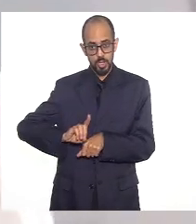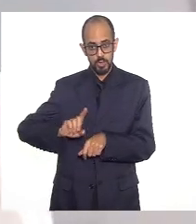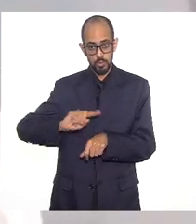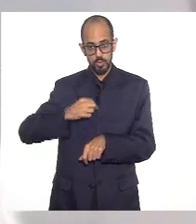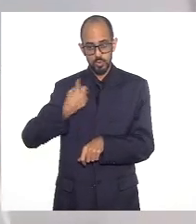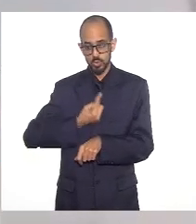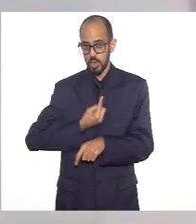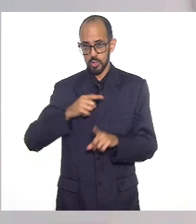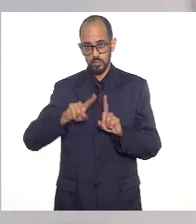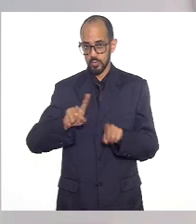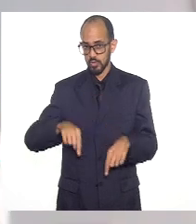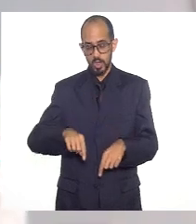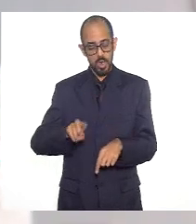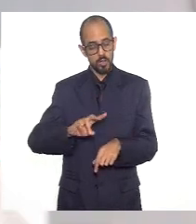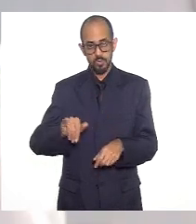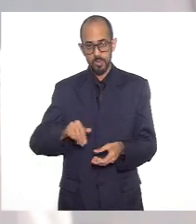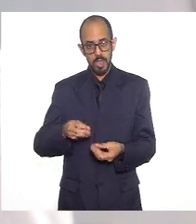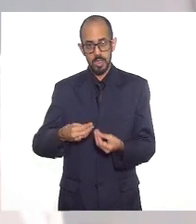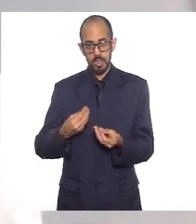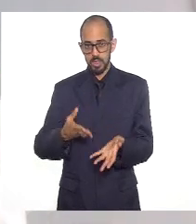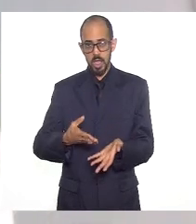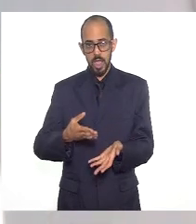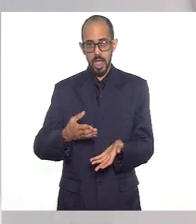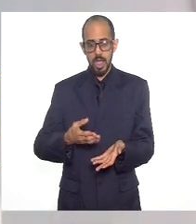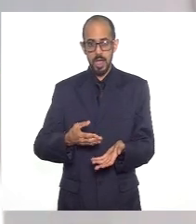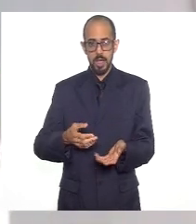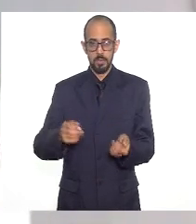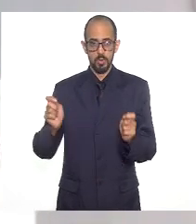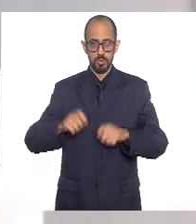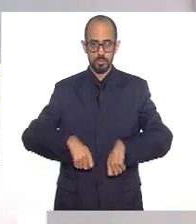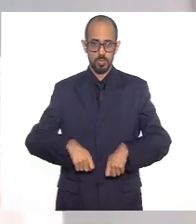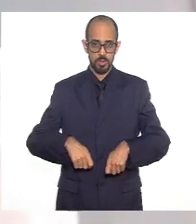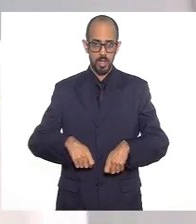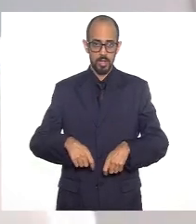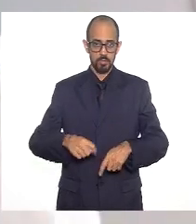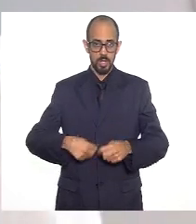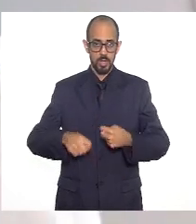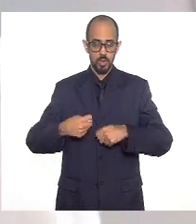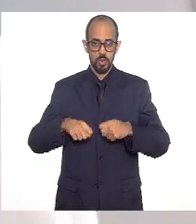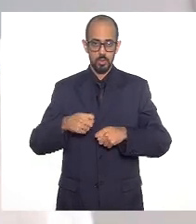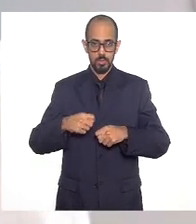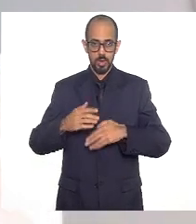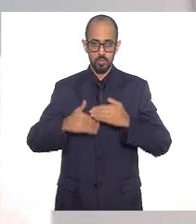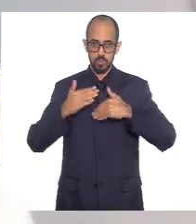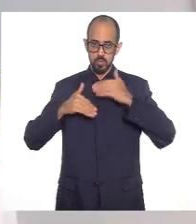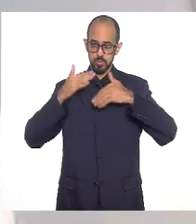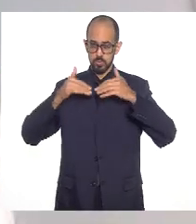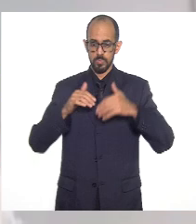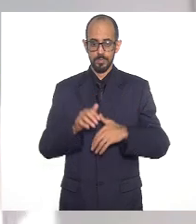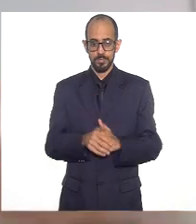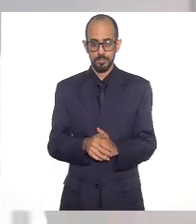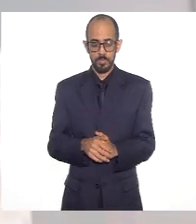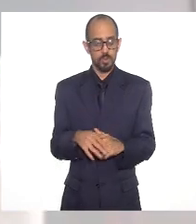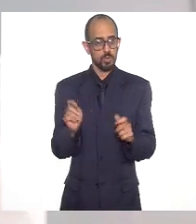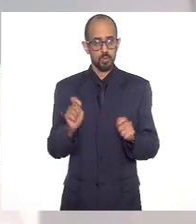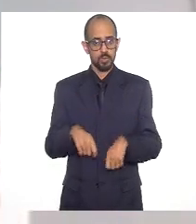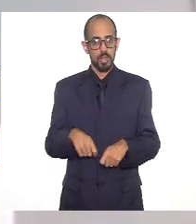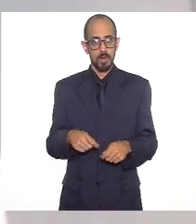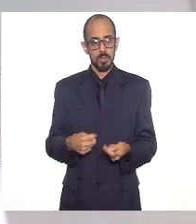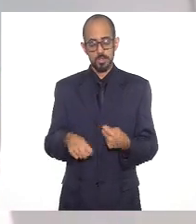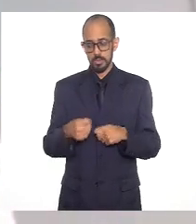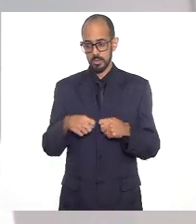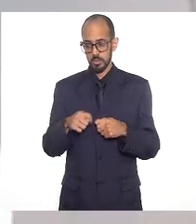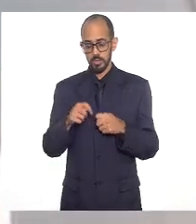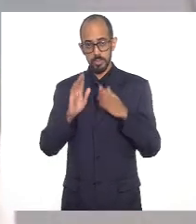trará benefícios, não aquecerá a nossa economia. Nós não podemos ter uma economia voltada para as grandes